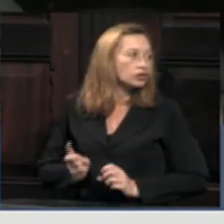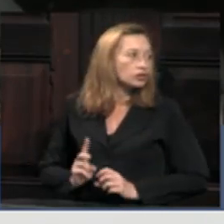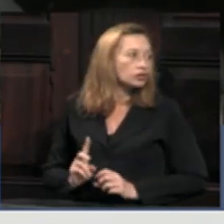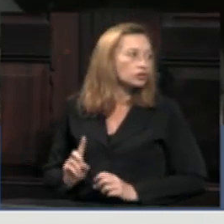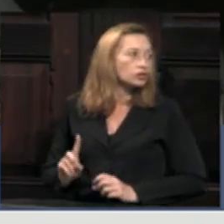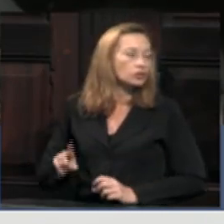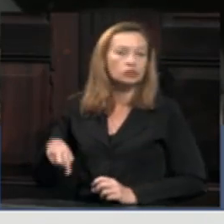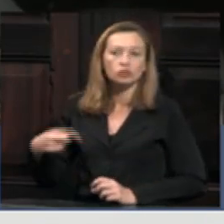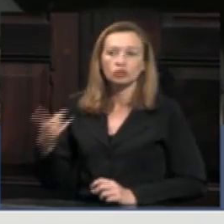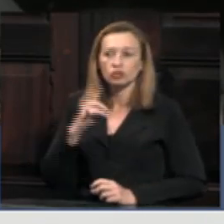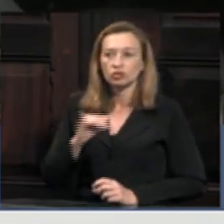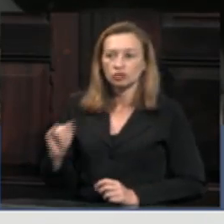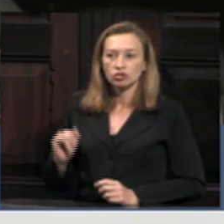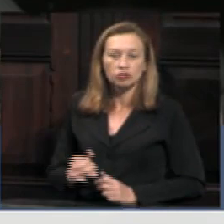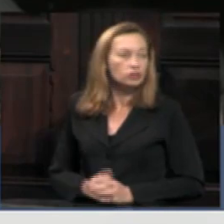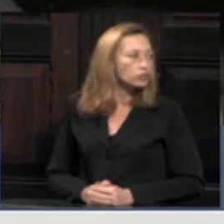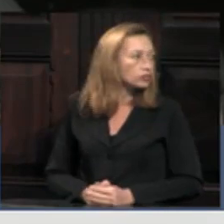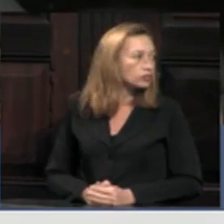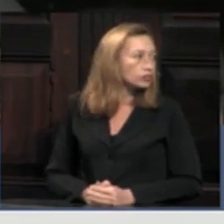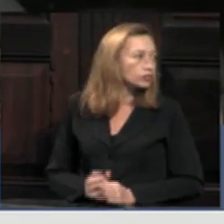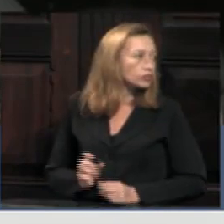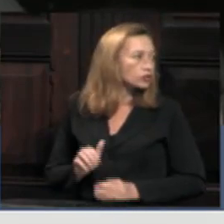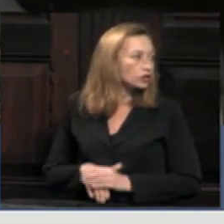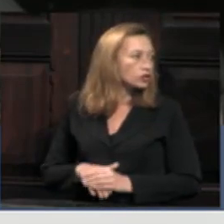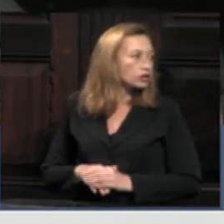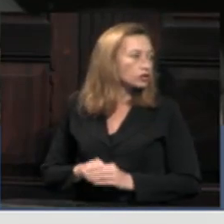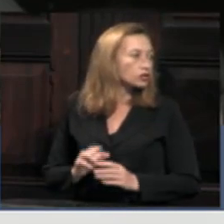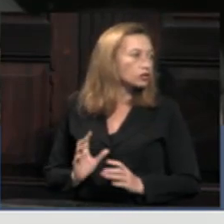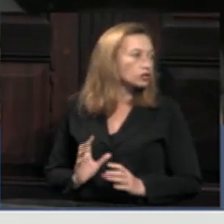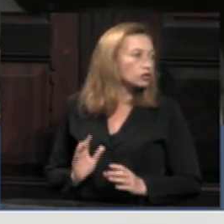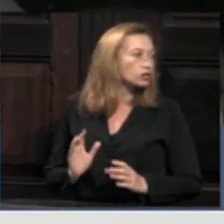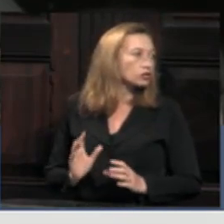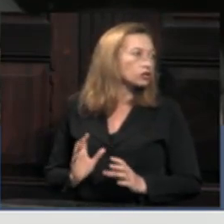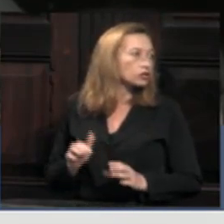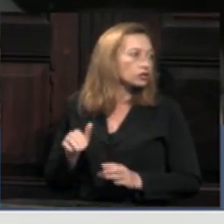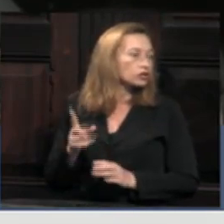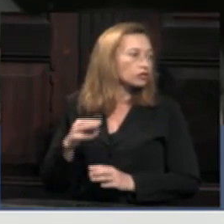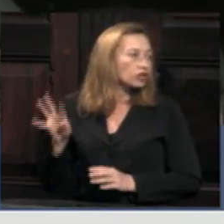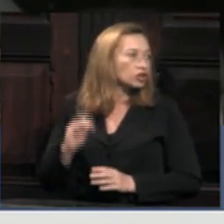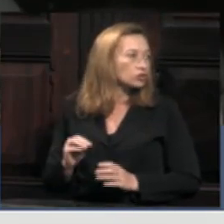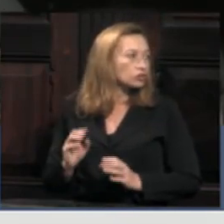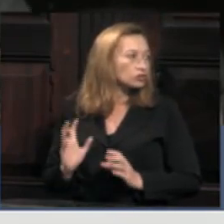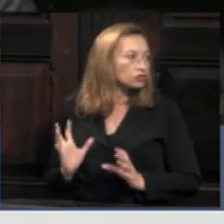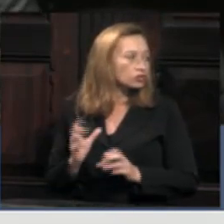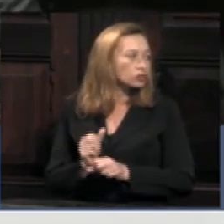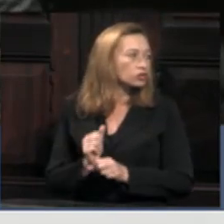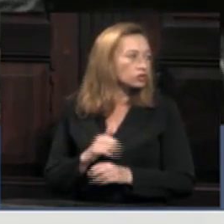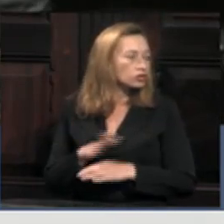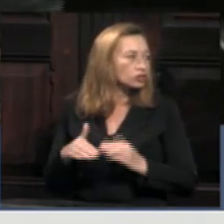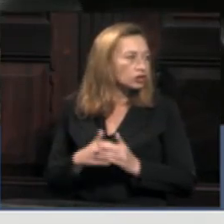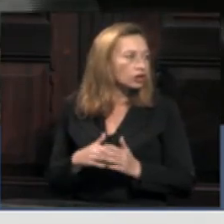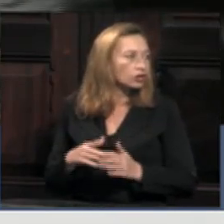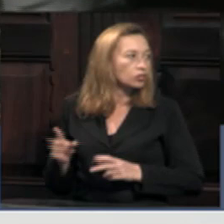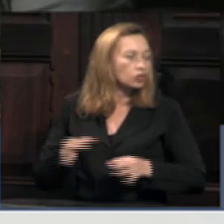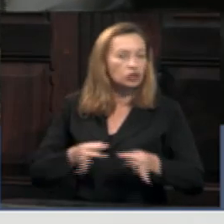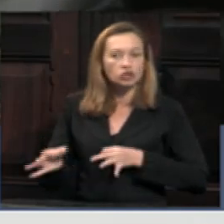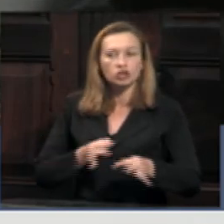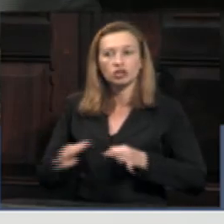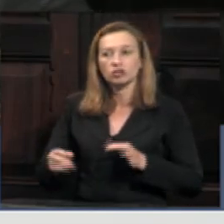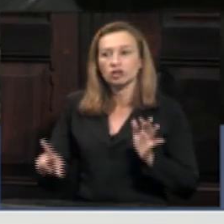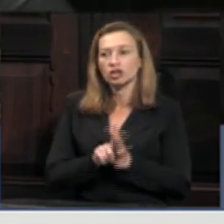adiada a votação. Veto total ao aposto ao projeto de lei número